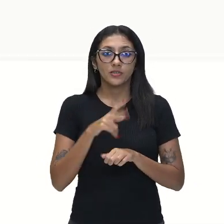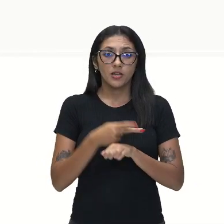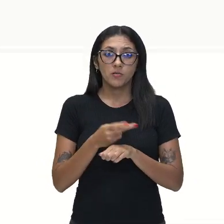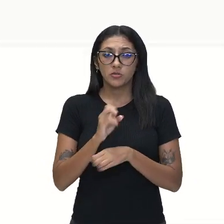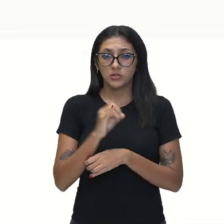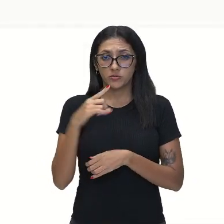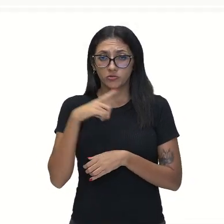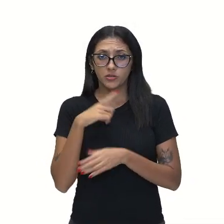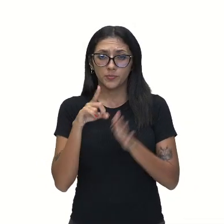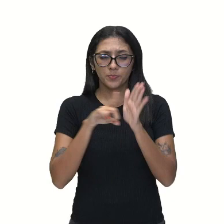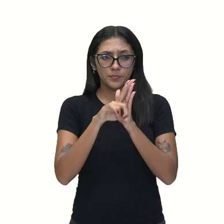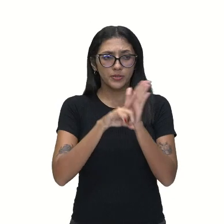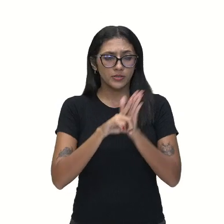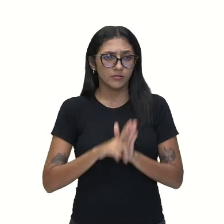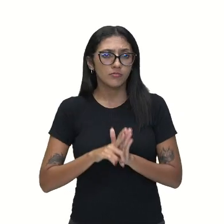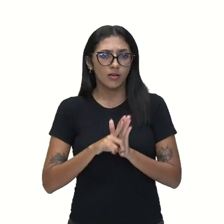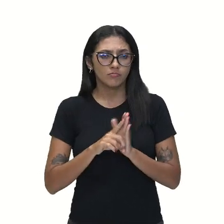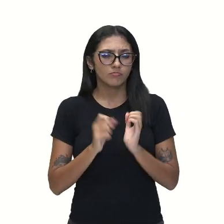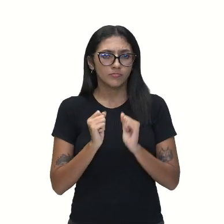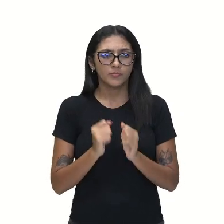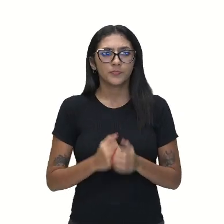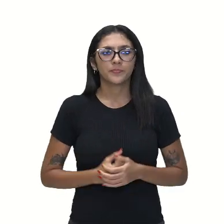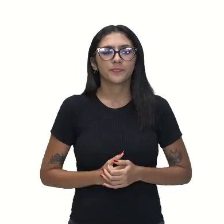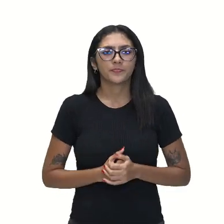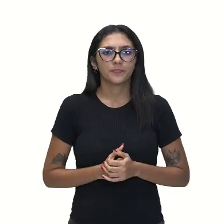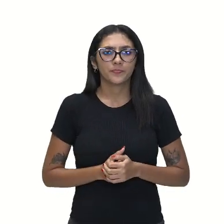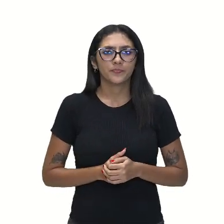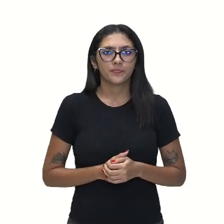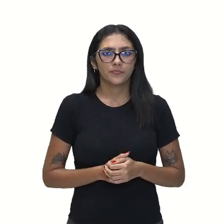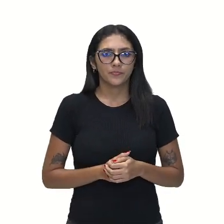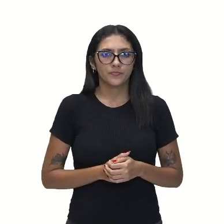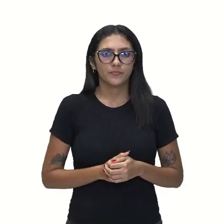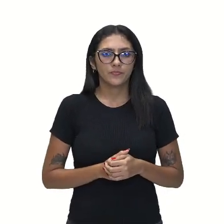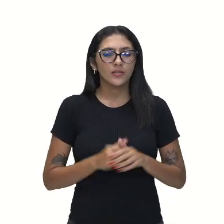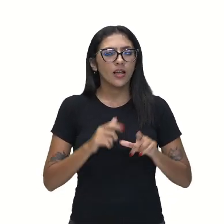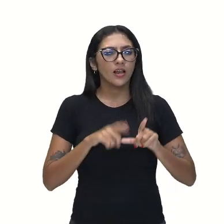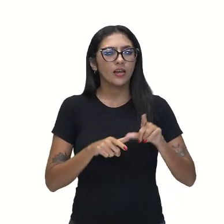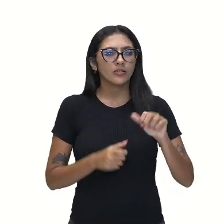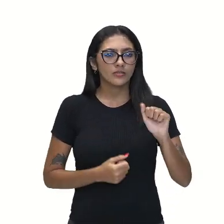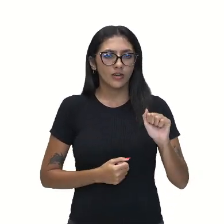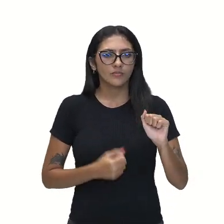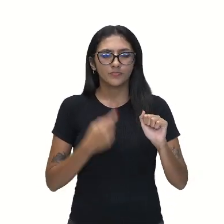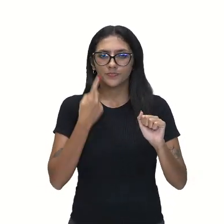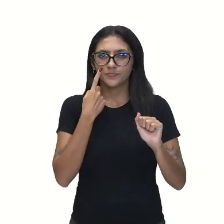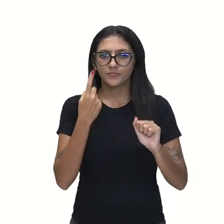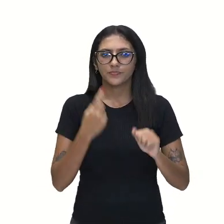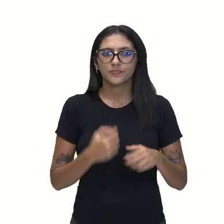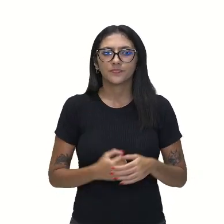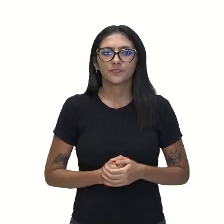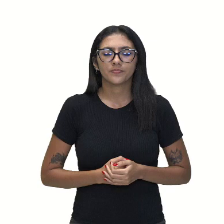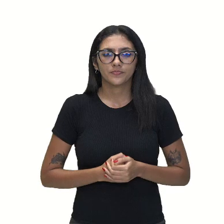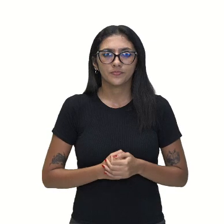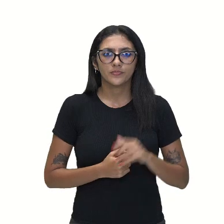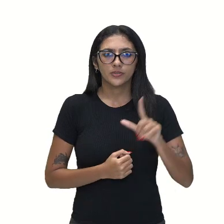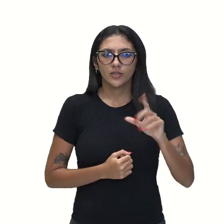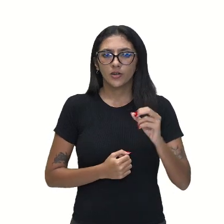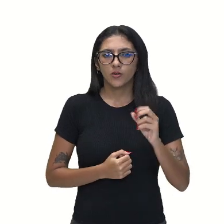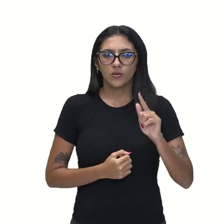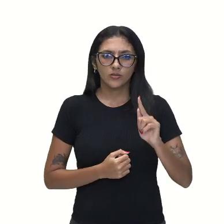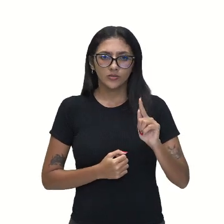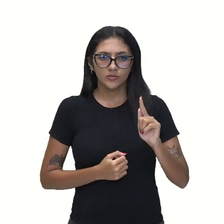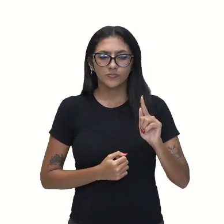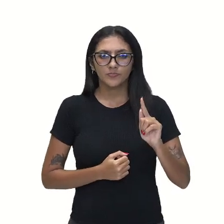pesquisar. Muito bem, então vamos começar aqui com a letra A. Logaritmo, log, né?